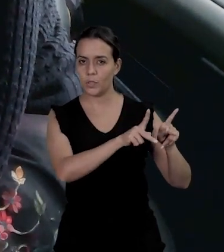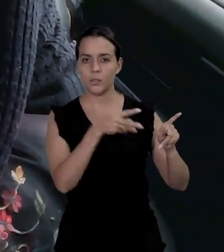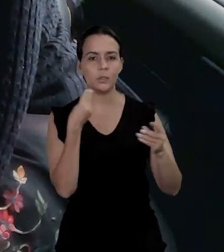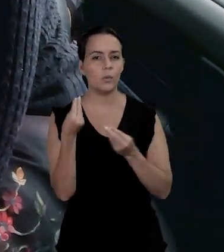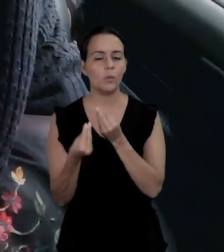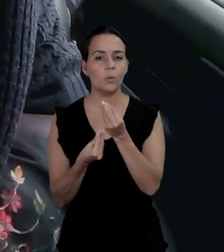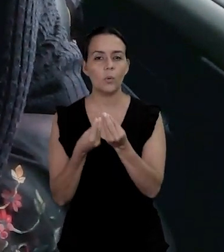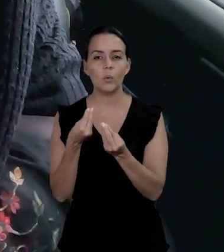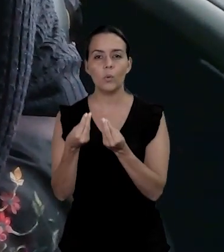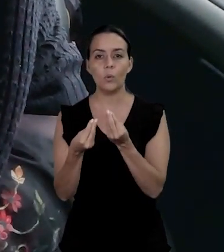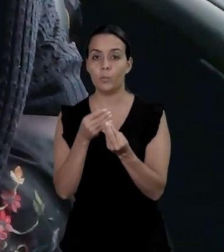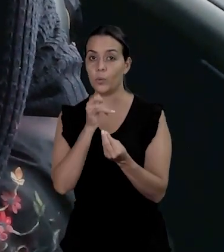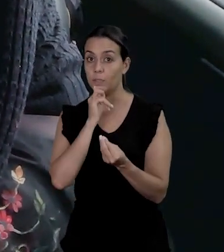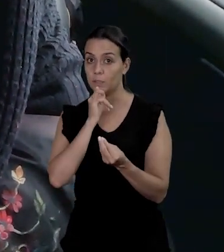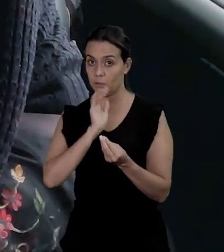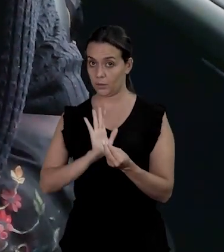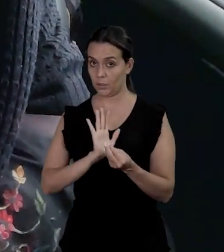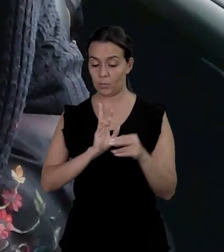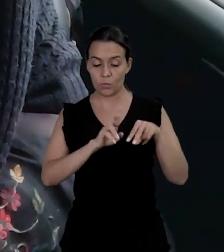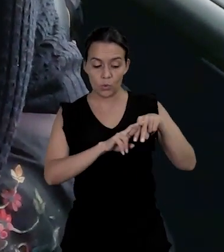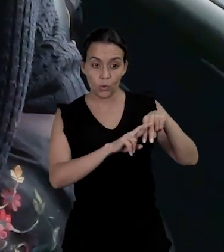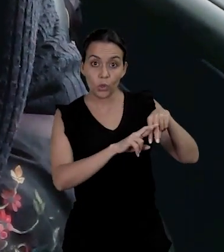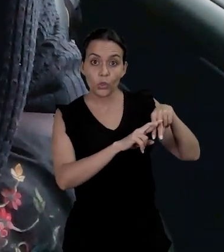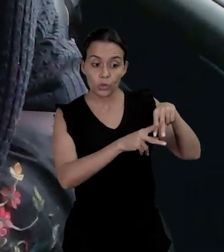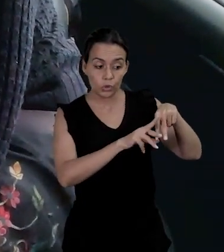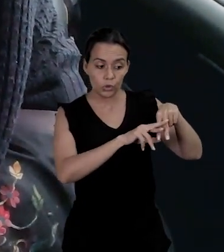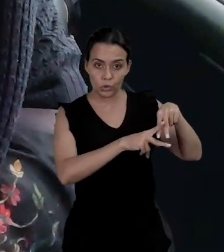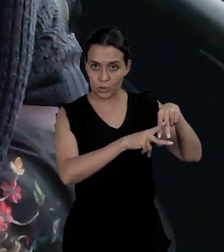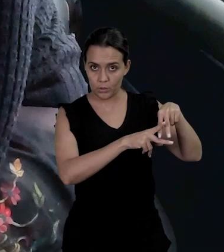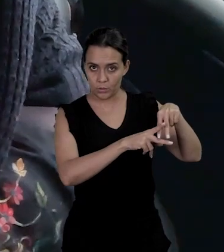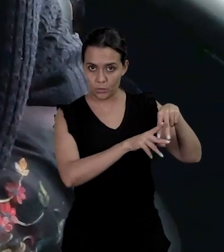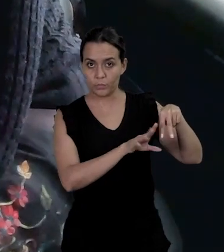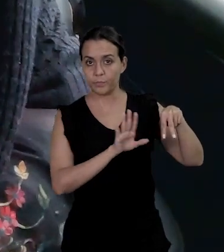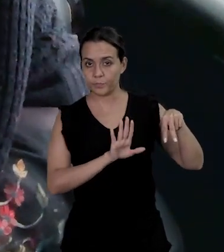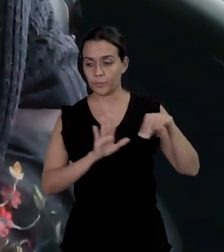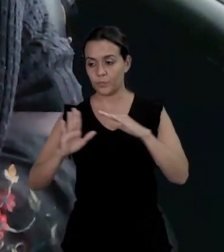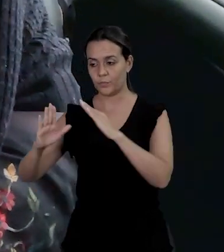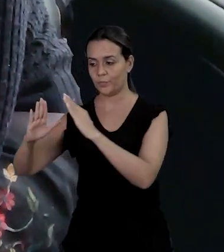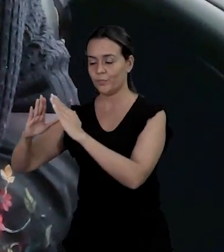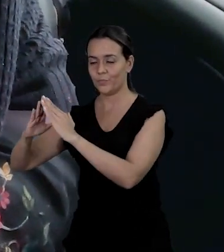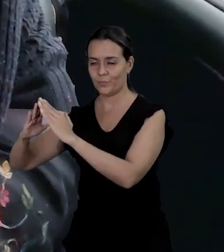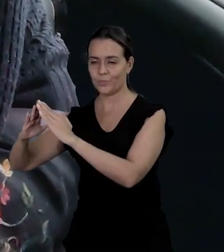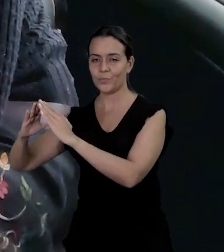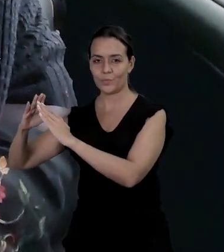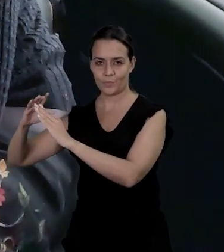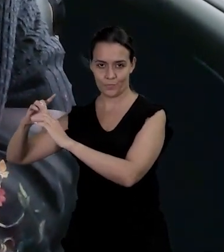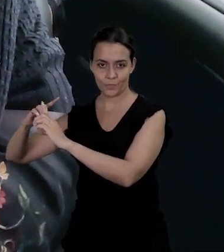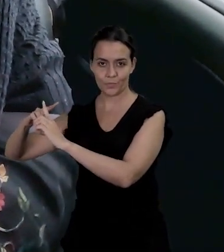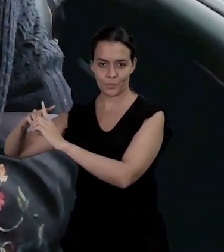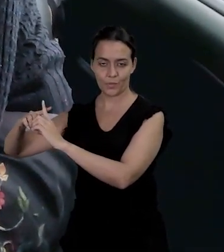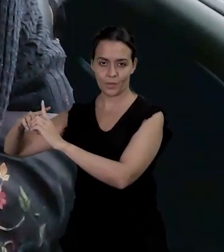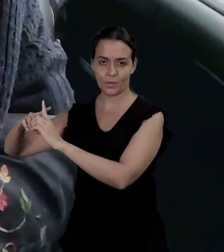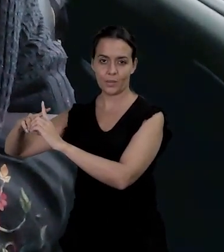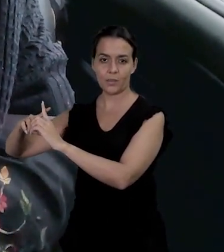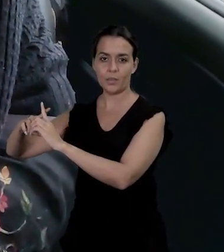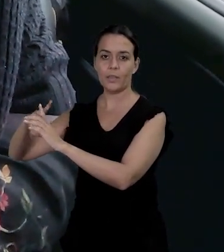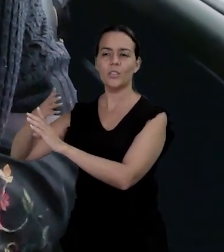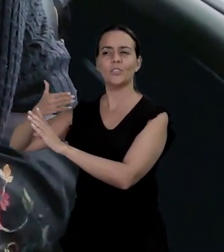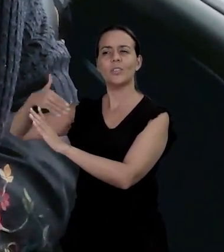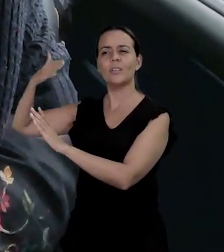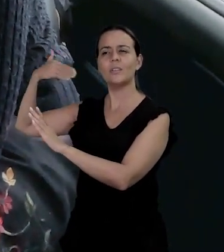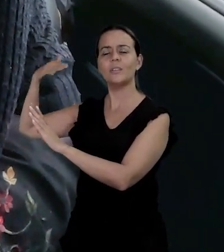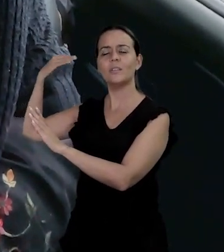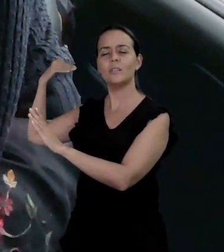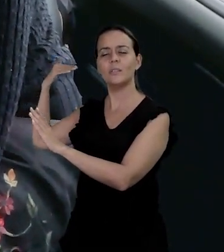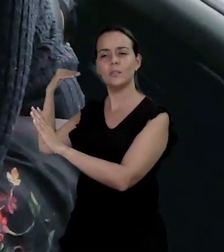Tá? A questão de um cerceamento em cima de gênero por via religiosa não começa